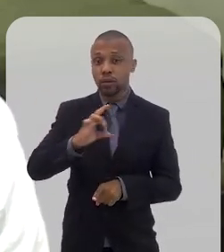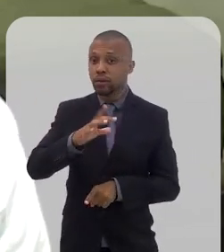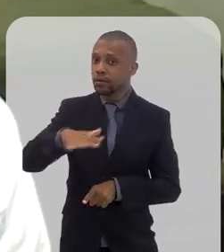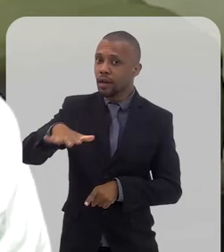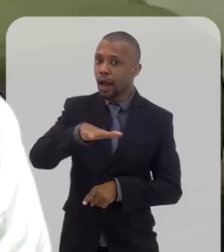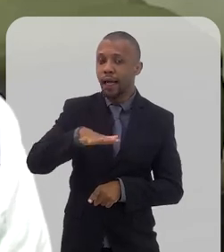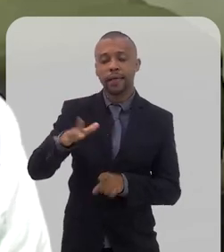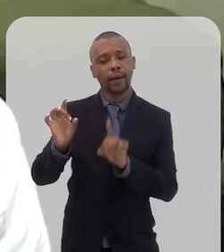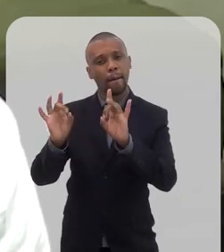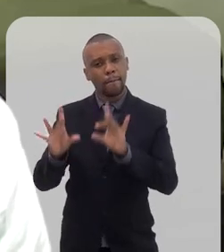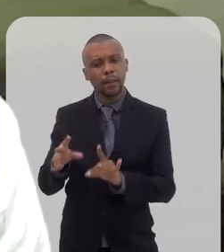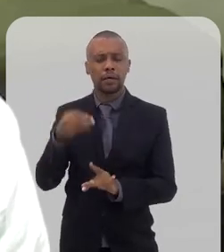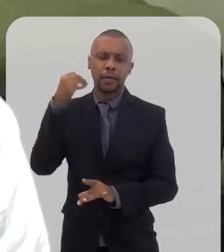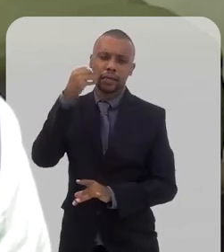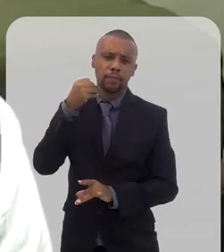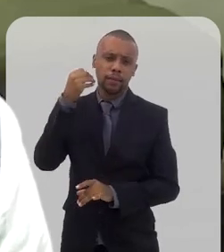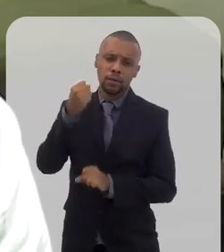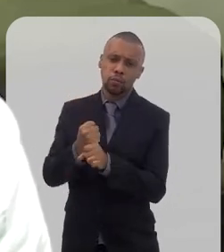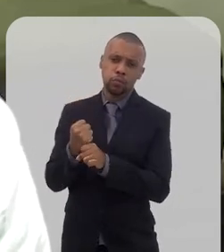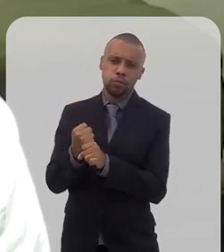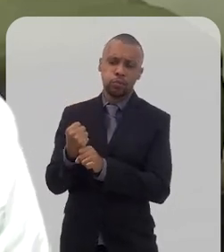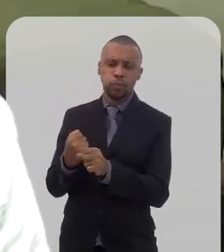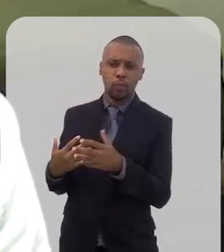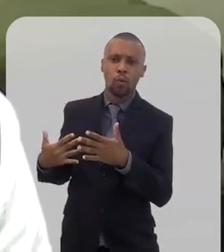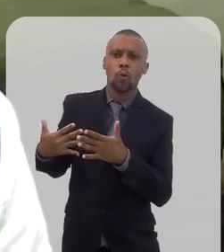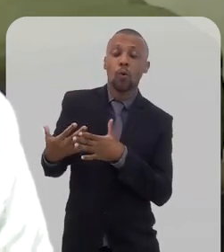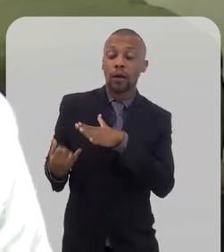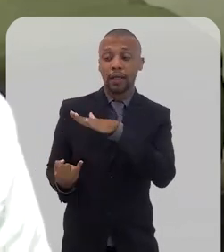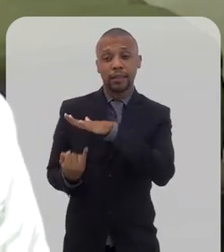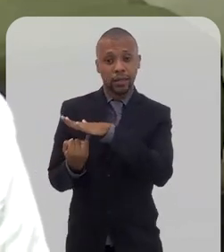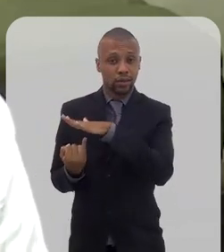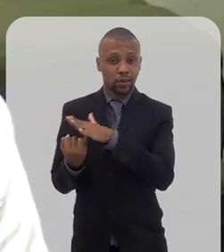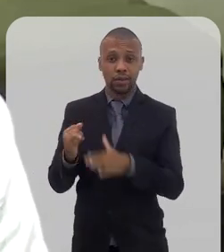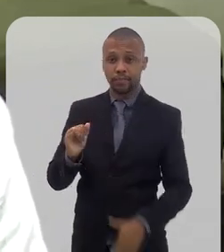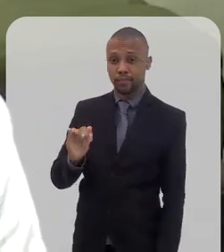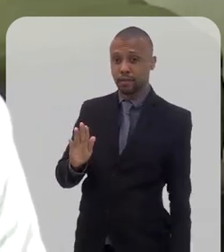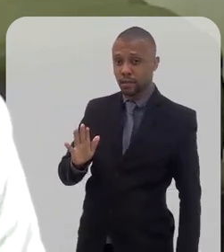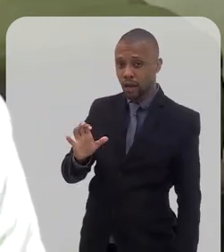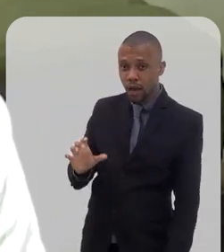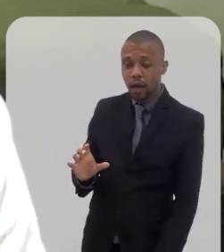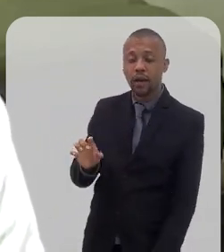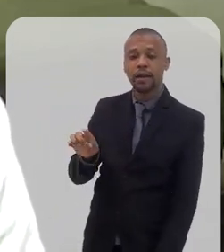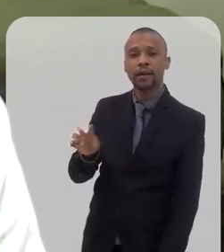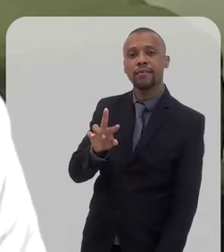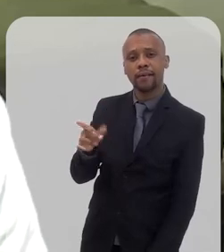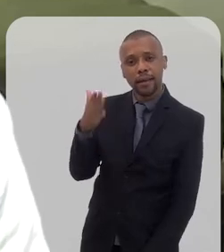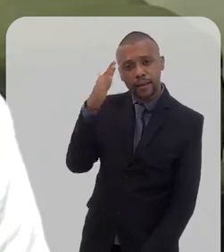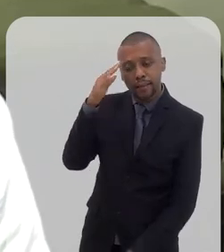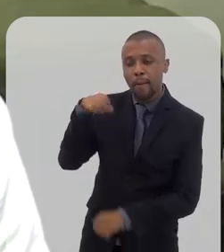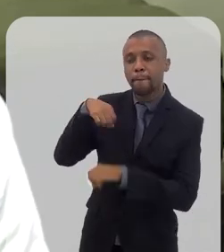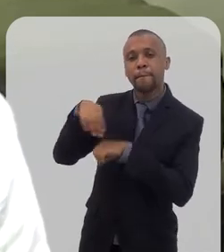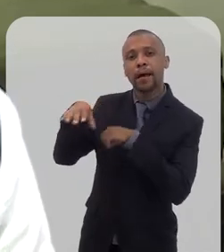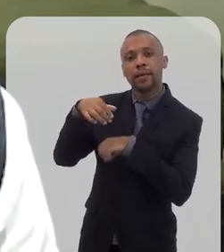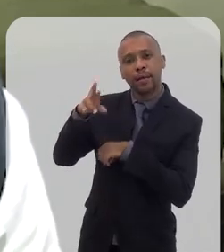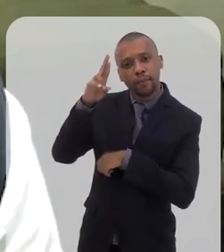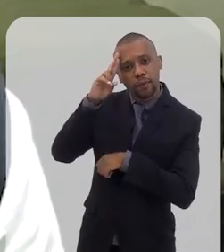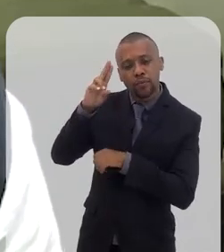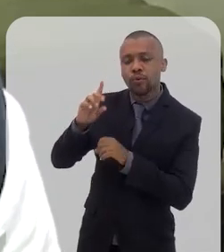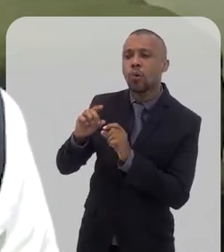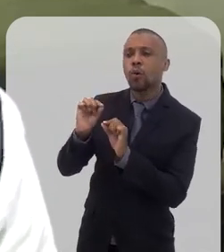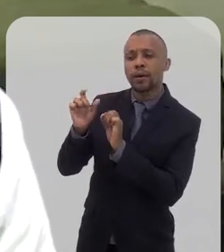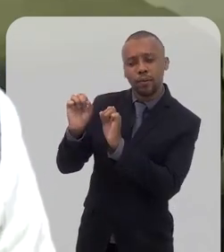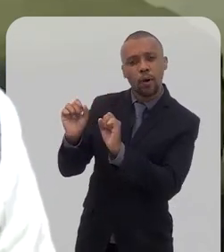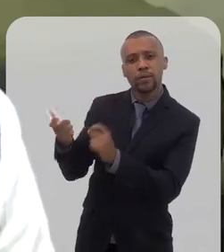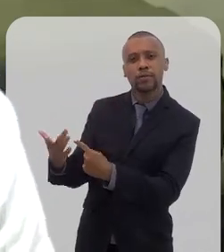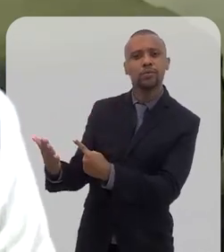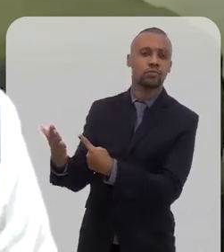que é um especialista com muitos anos de experiência na casa e que vai saber passar para o gestor o que ele